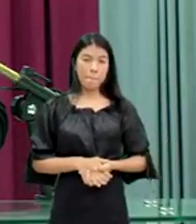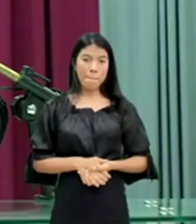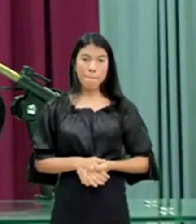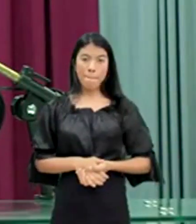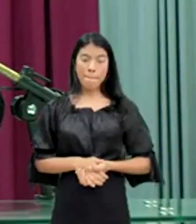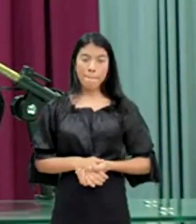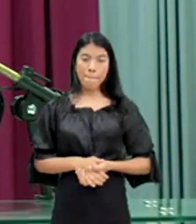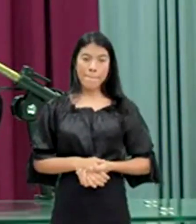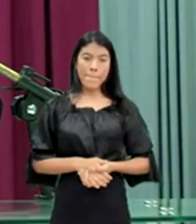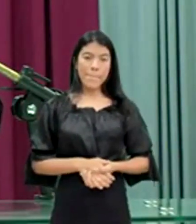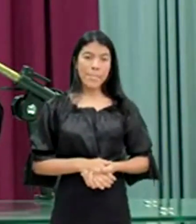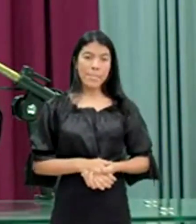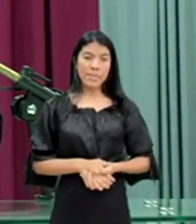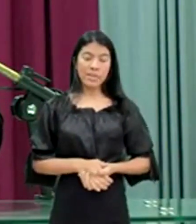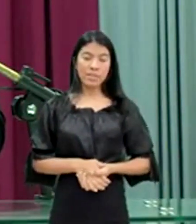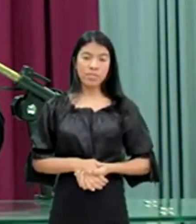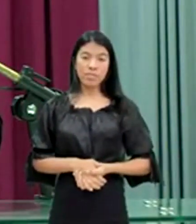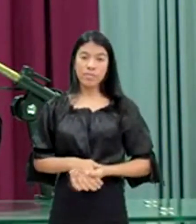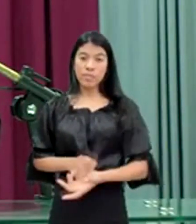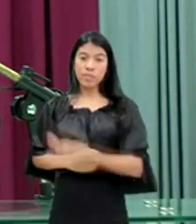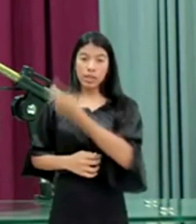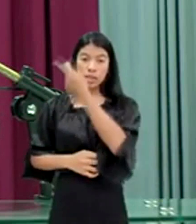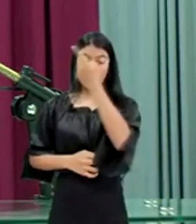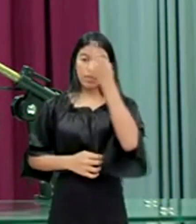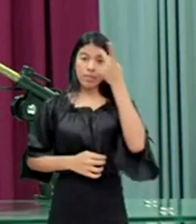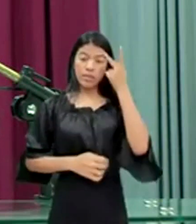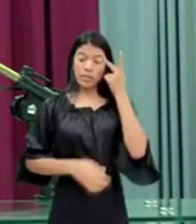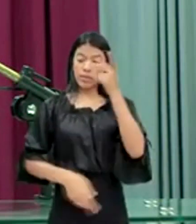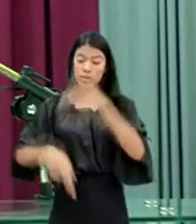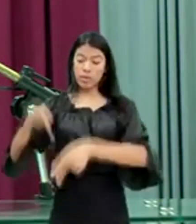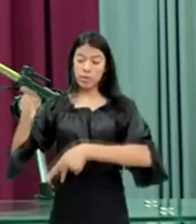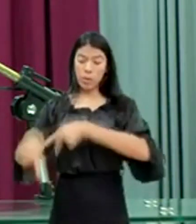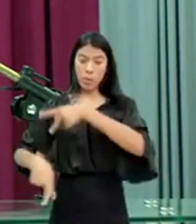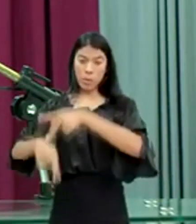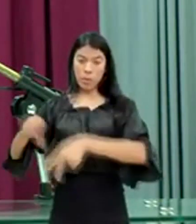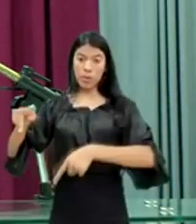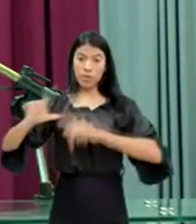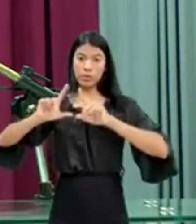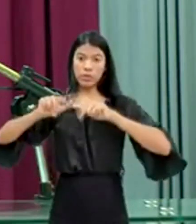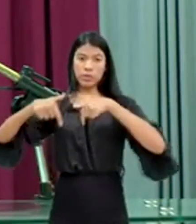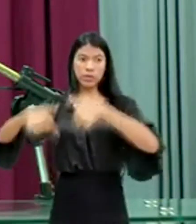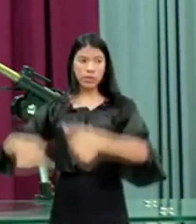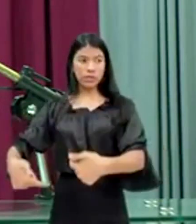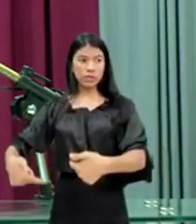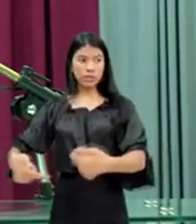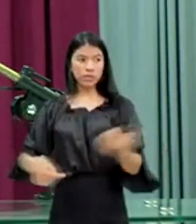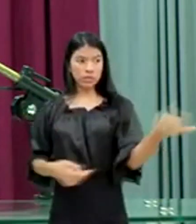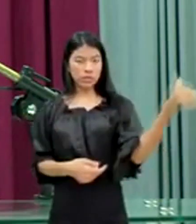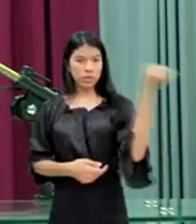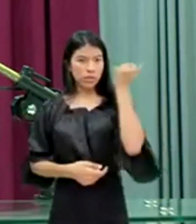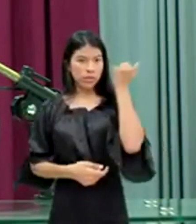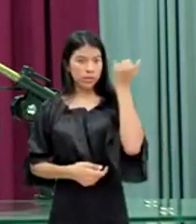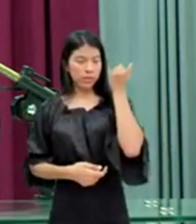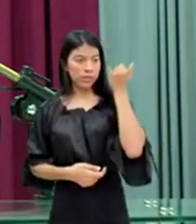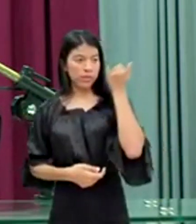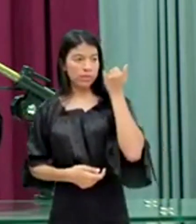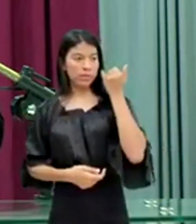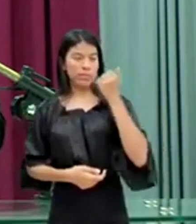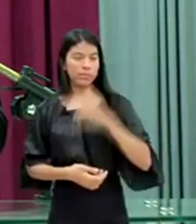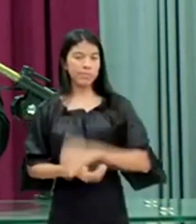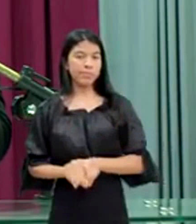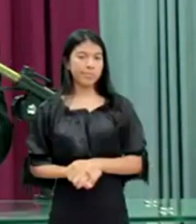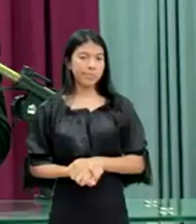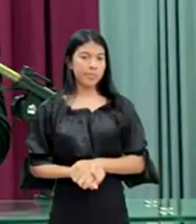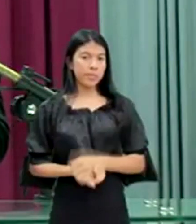As pessoas que ouviram o relato daqueles 10 homens,